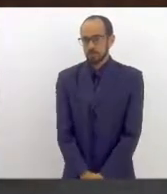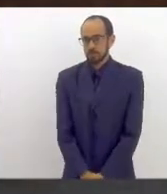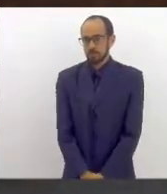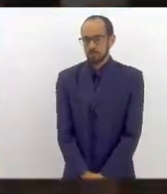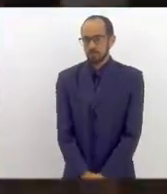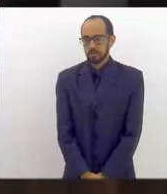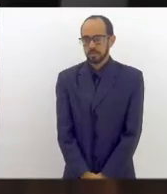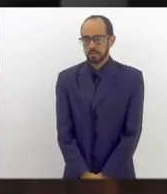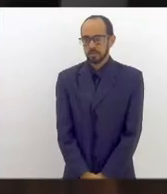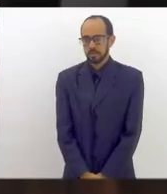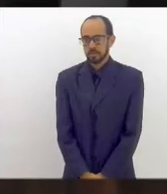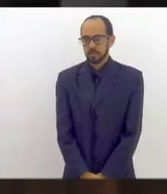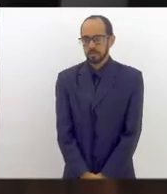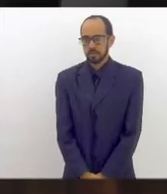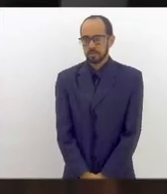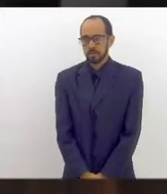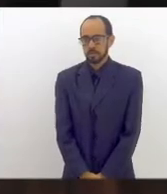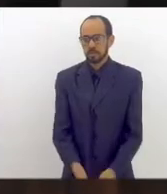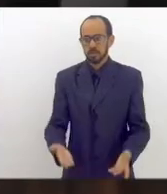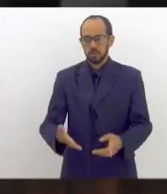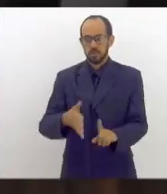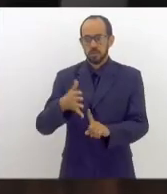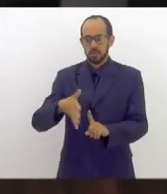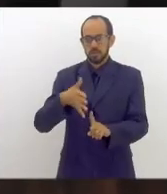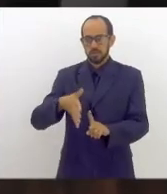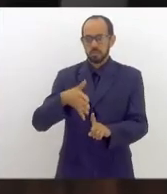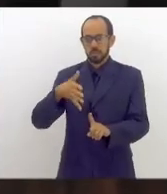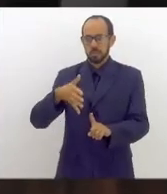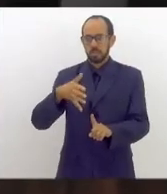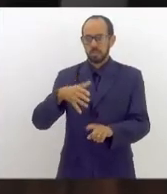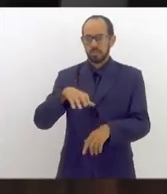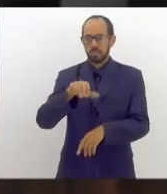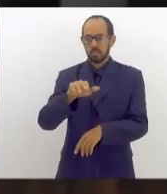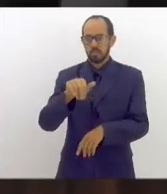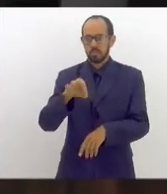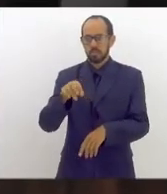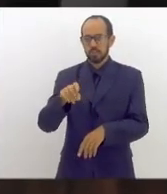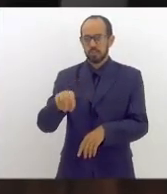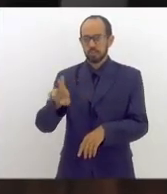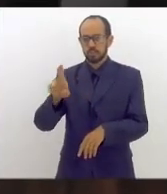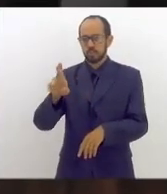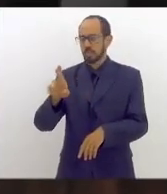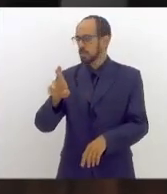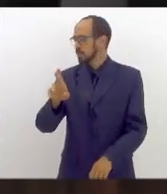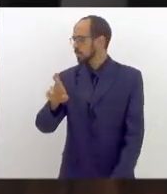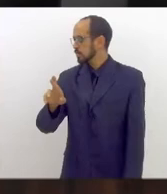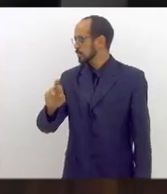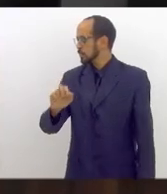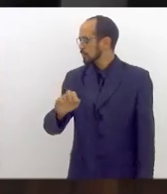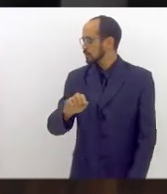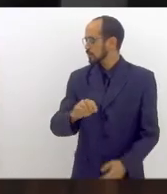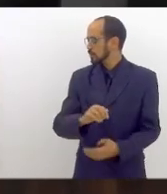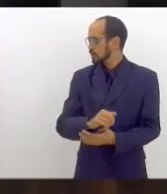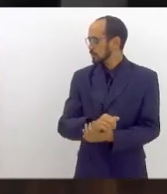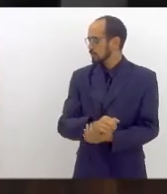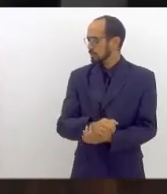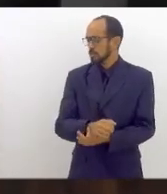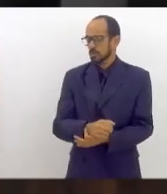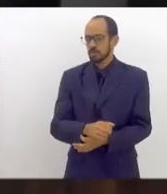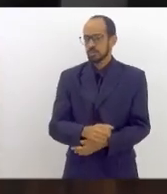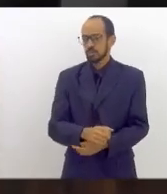passa a palavra agora o desembargador corregedor Geral de Justiça do Estado do Rio de Janeiro Dr Ricardo Rodrigues